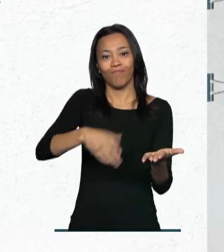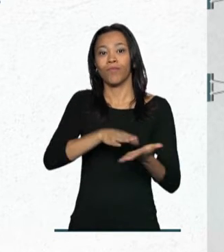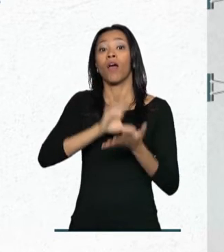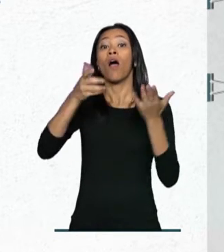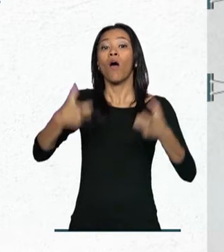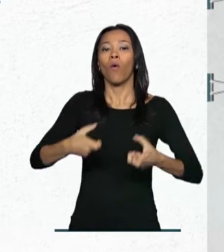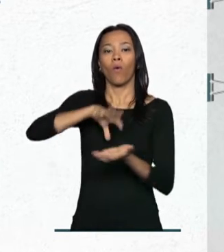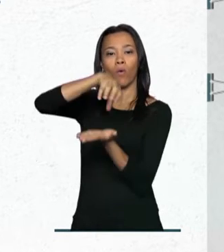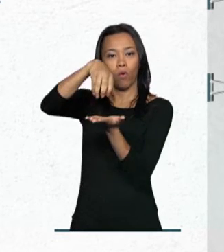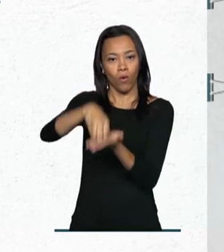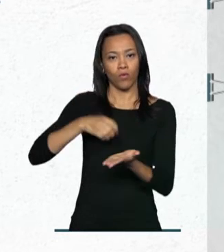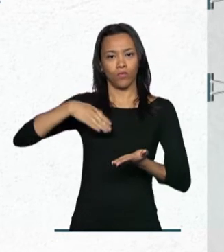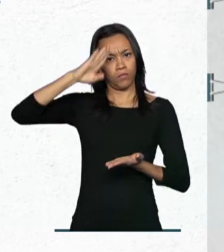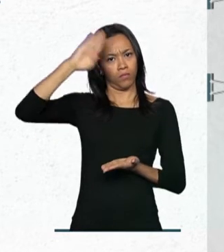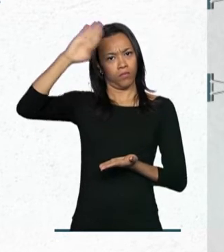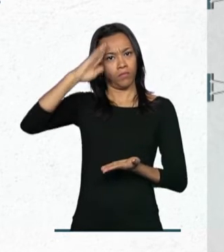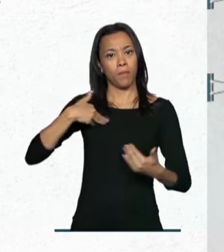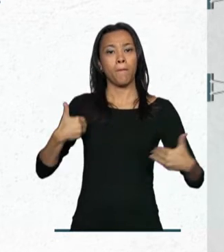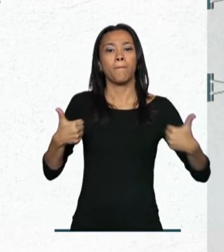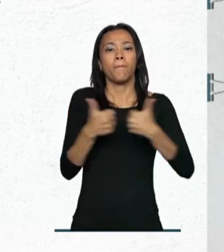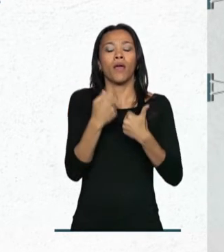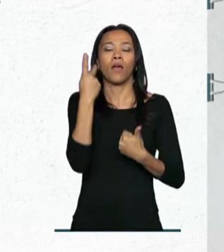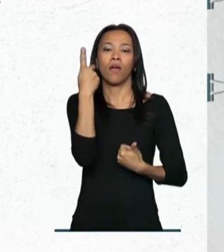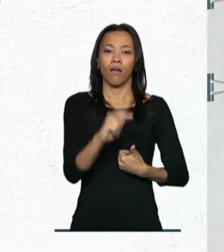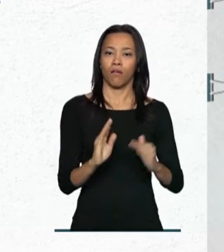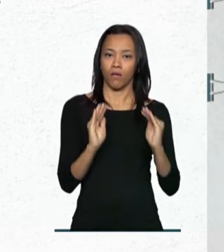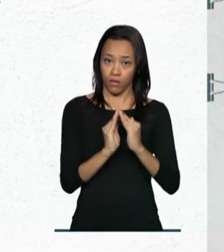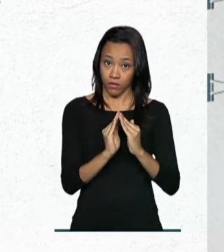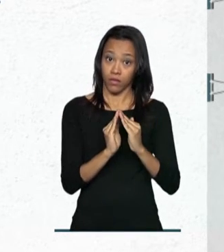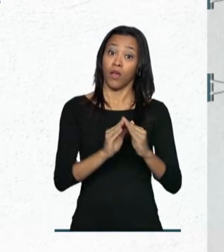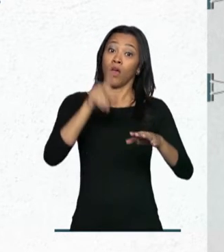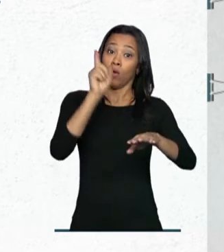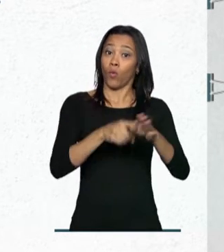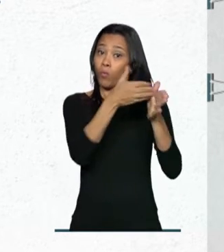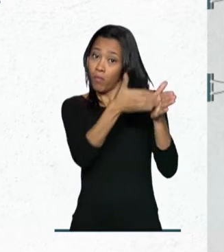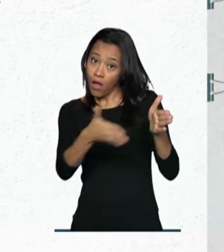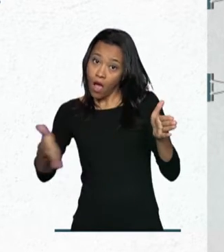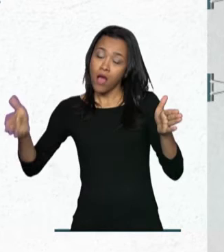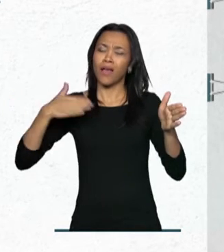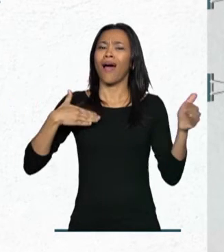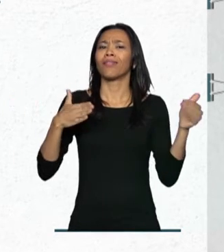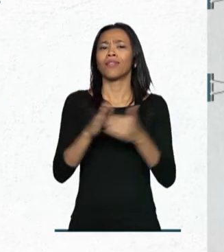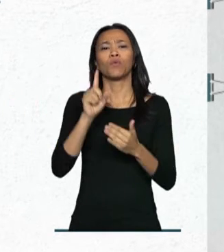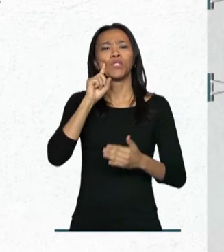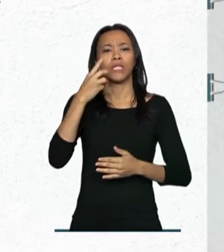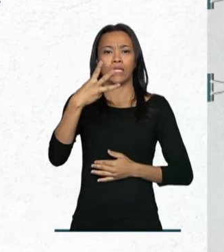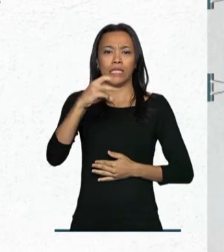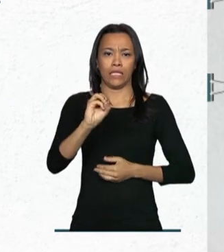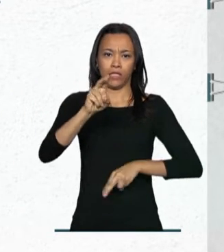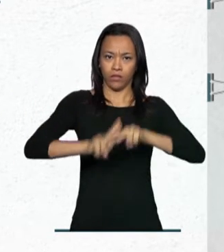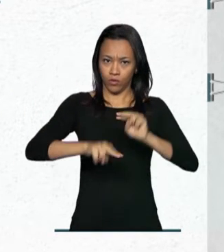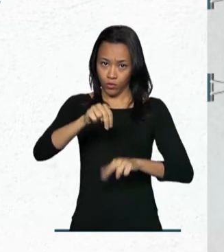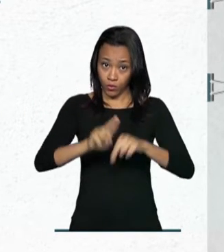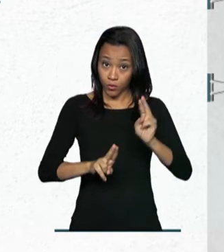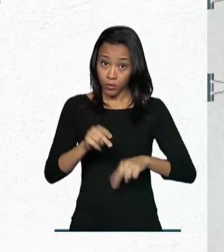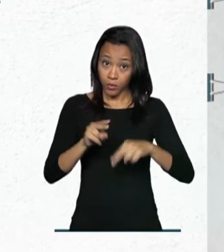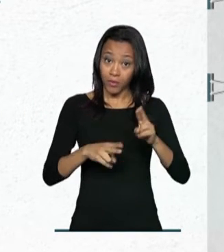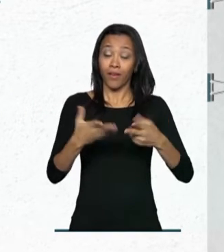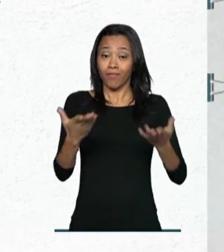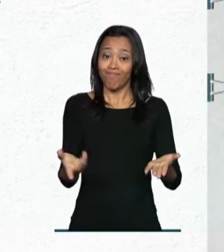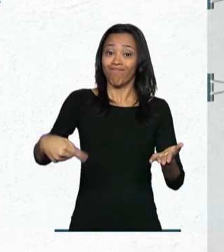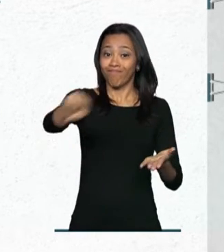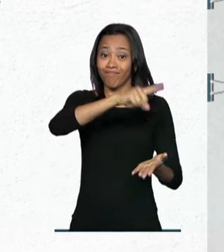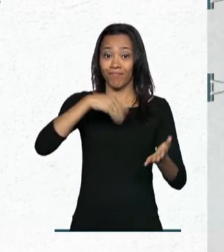de serviço militar mais próxima de sua residência. O prazo para alistamento fica aberto até o dia 30 de junho. Para cumprir o